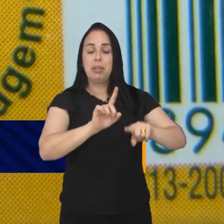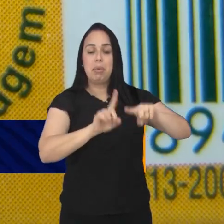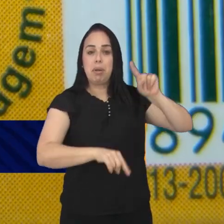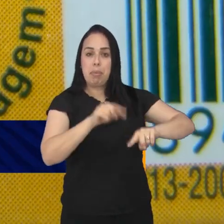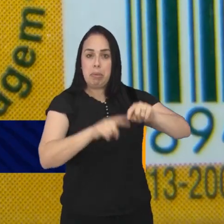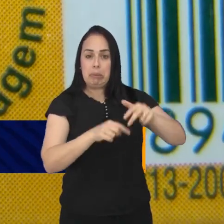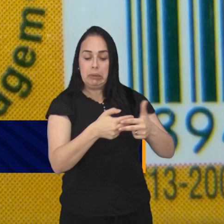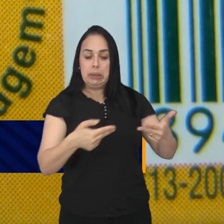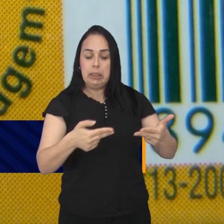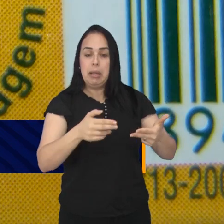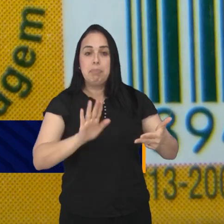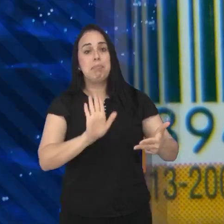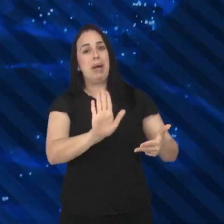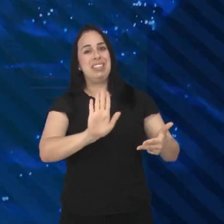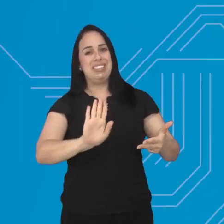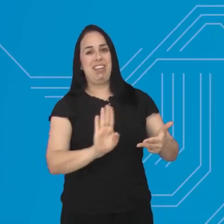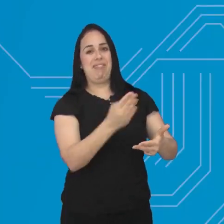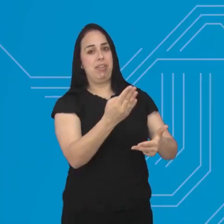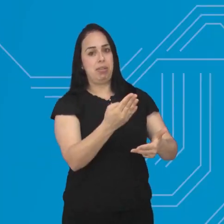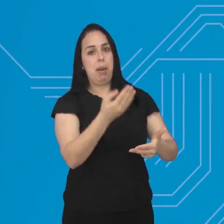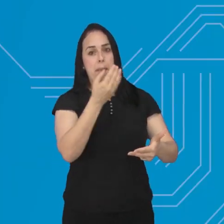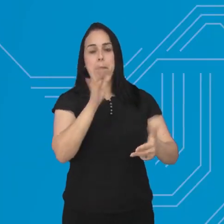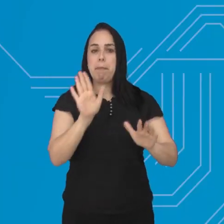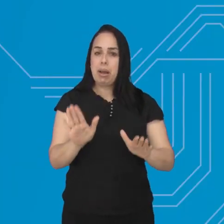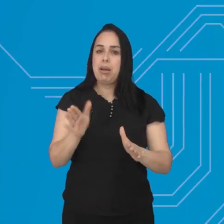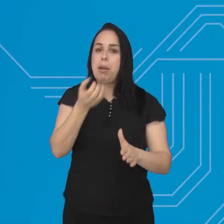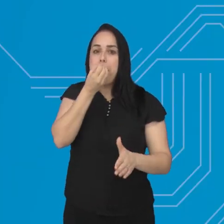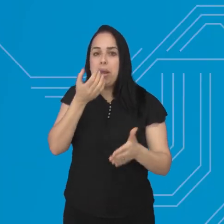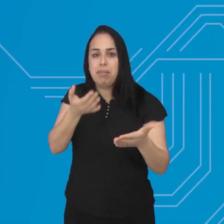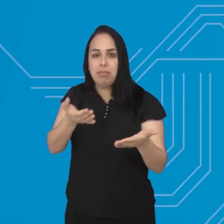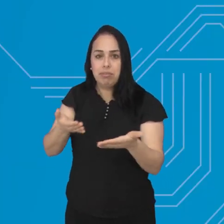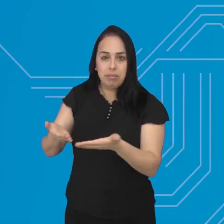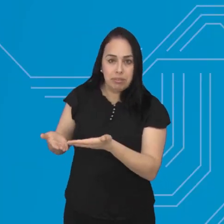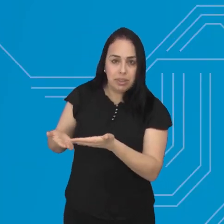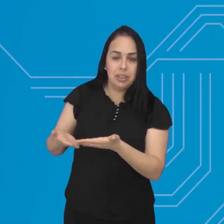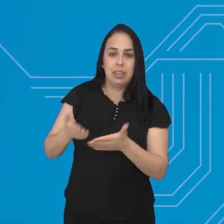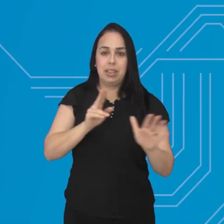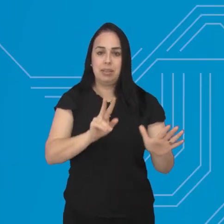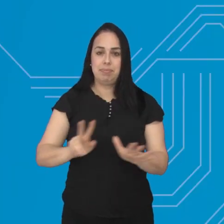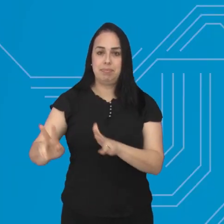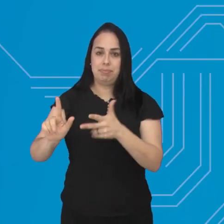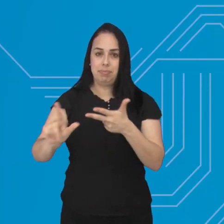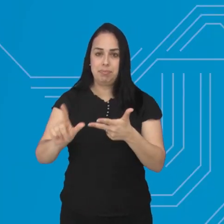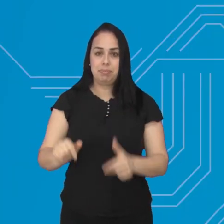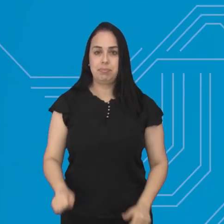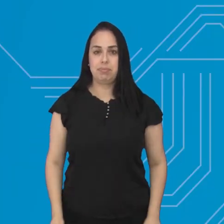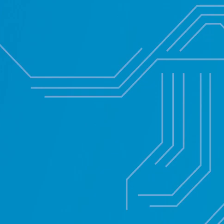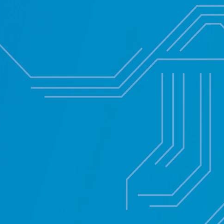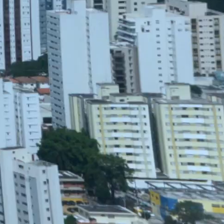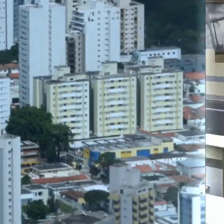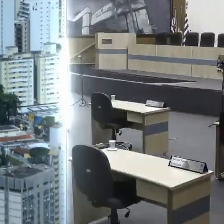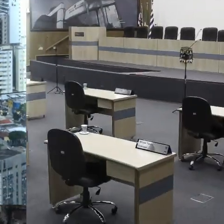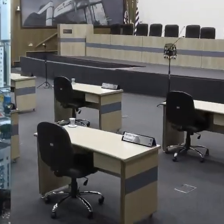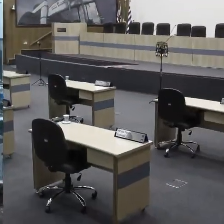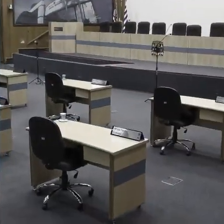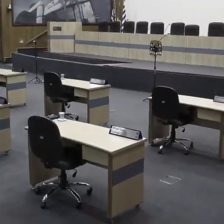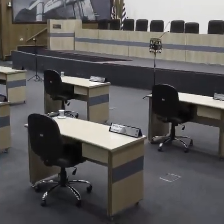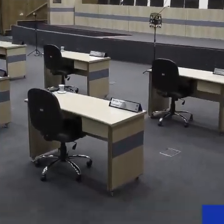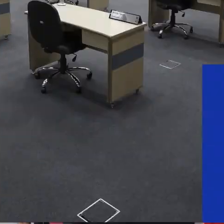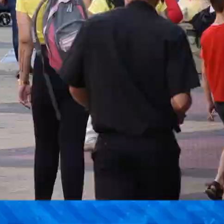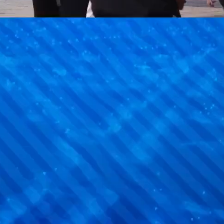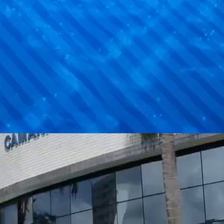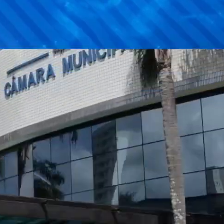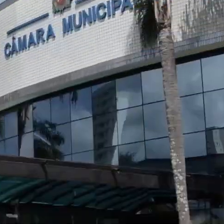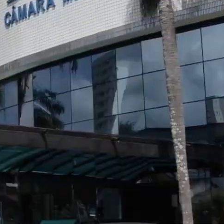falsos produtos sustentáveis. Seja muito bem-vindo! Está no ar o Semana Legislativa.